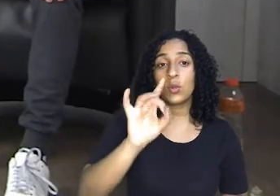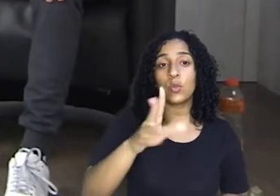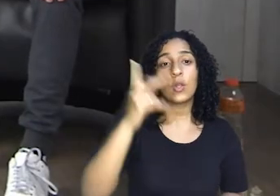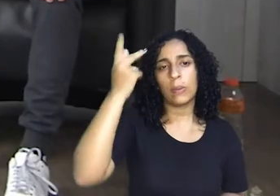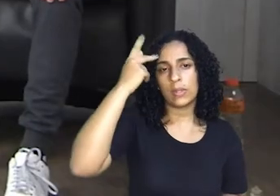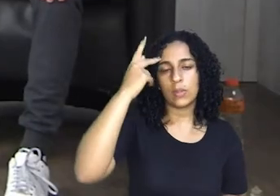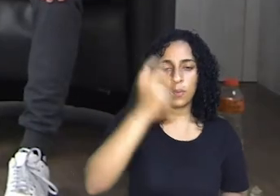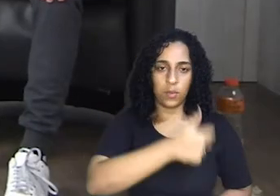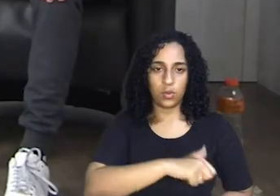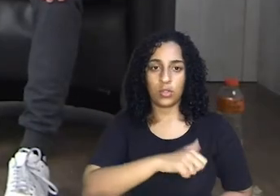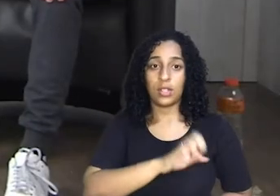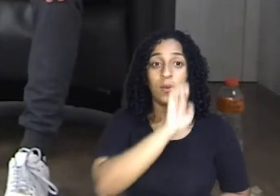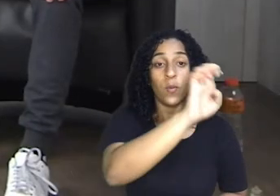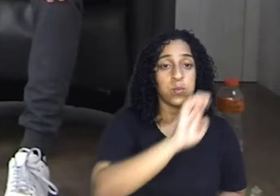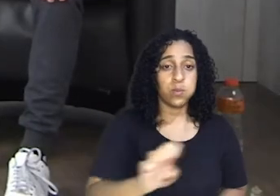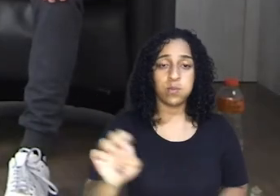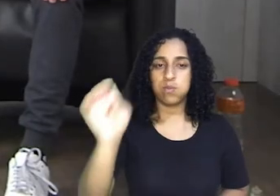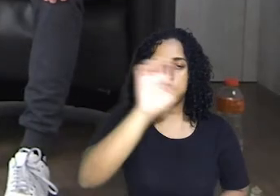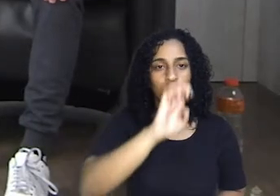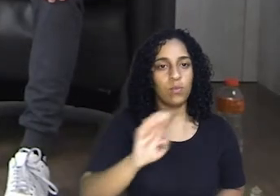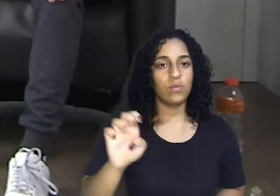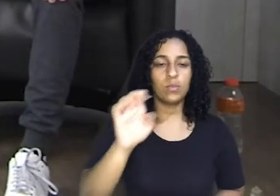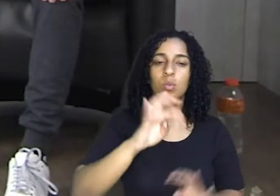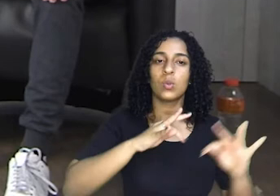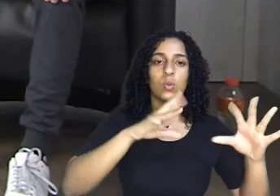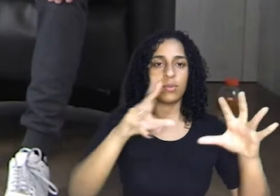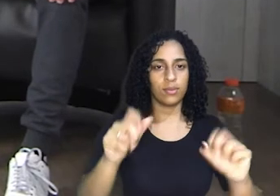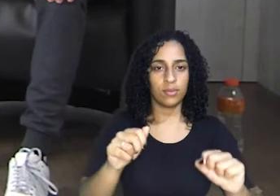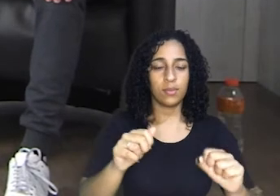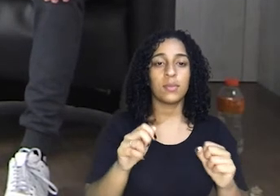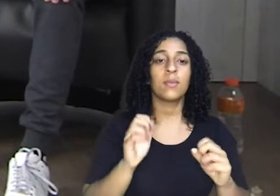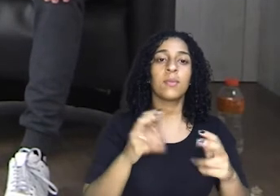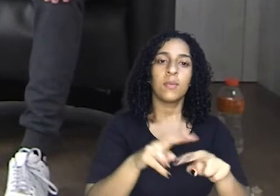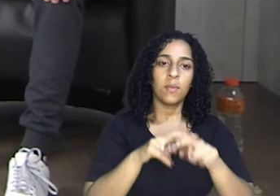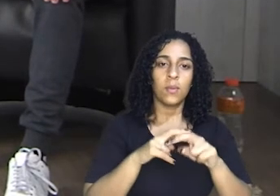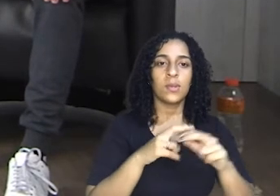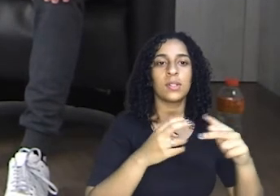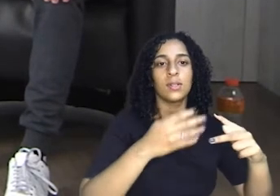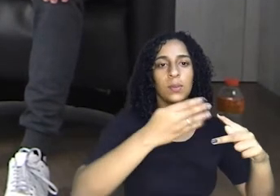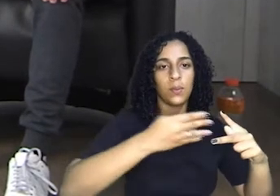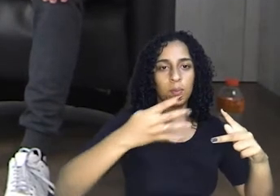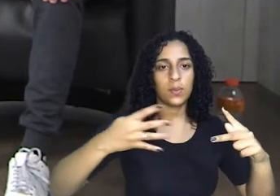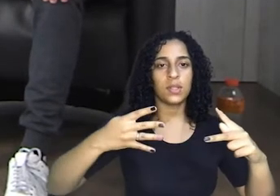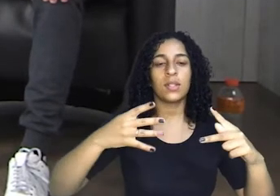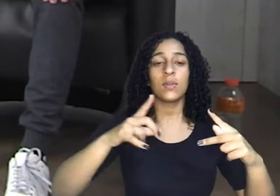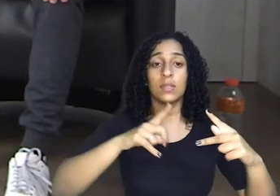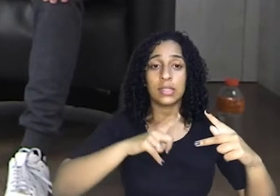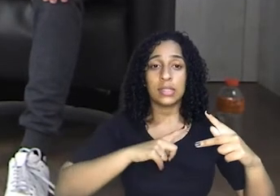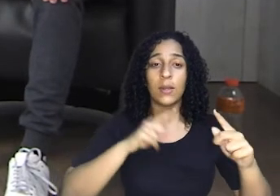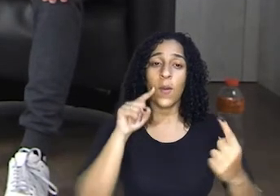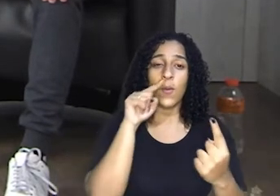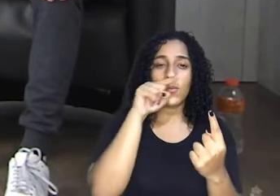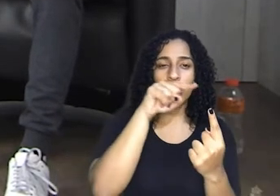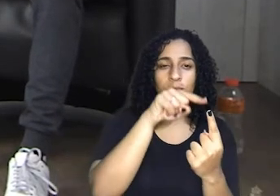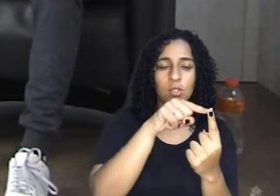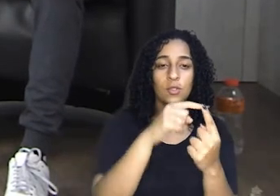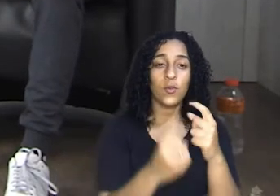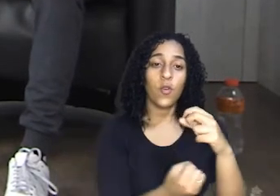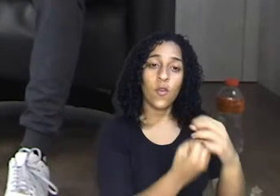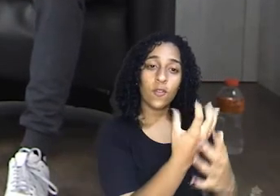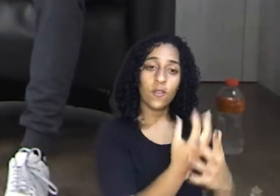como é comemorada a independência então o portal ele tem essa esse objetivo de produzir